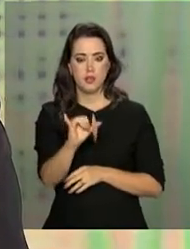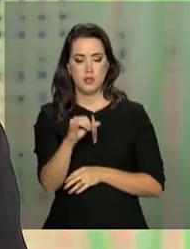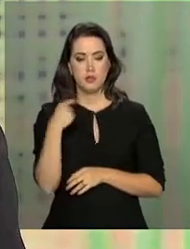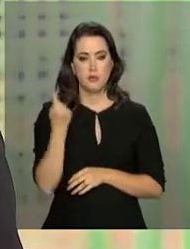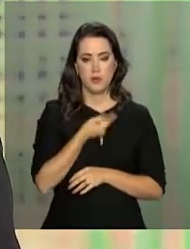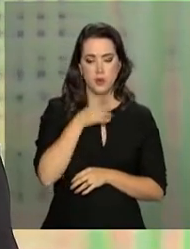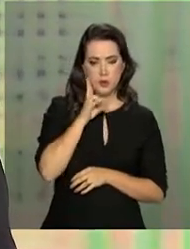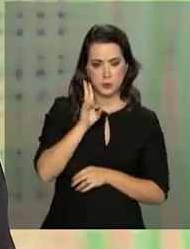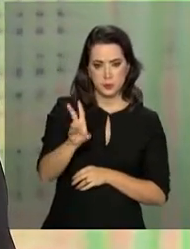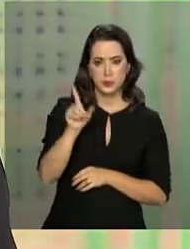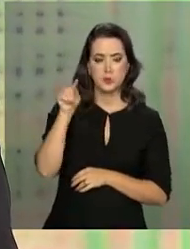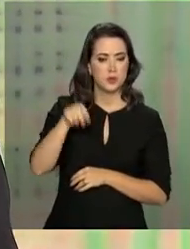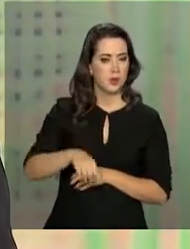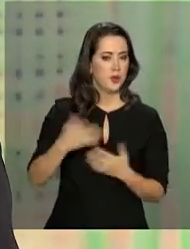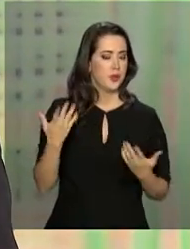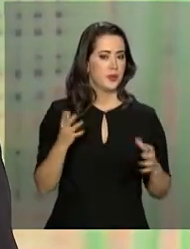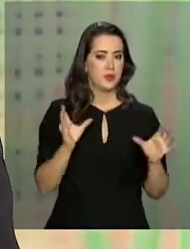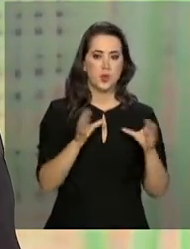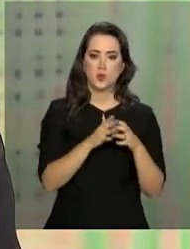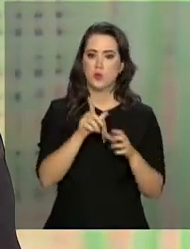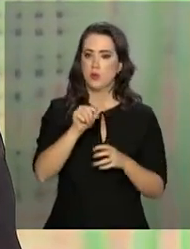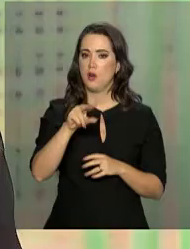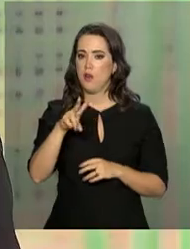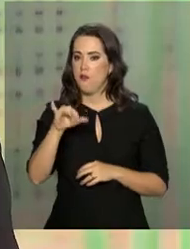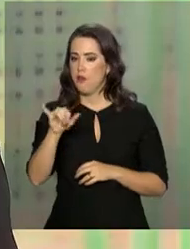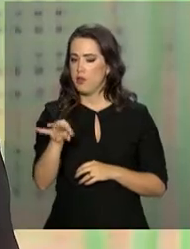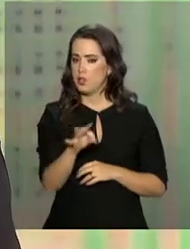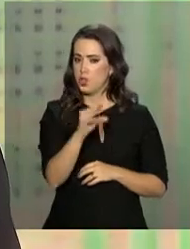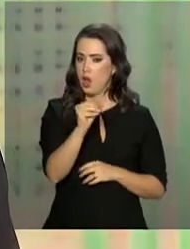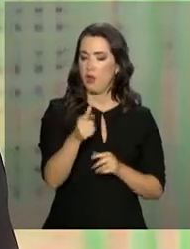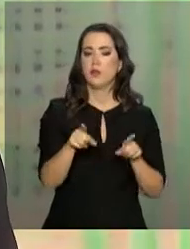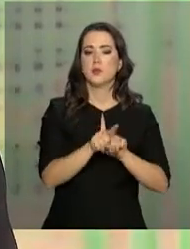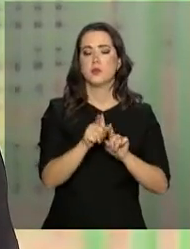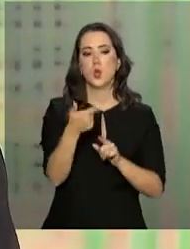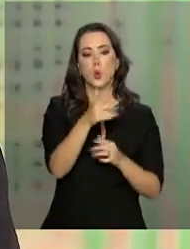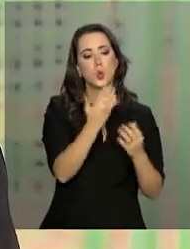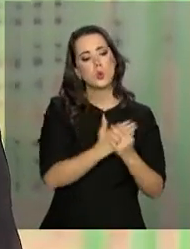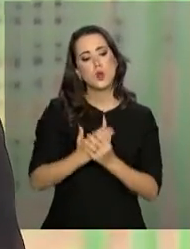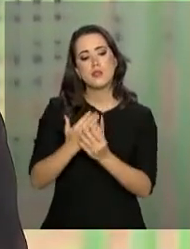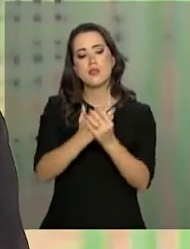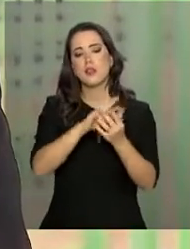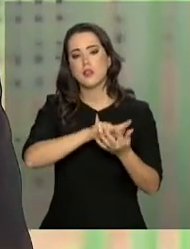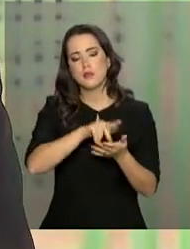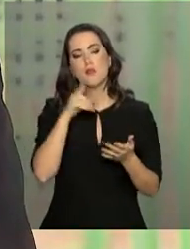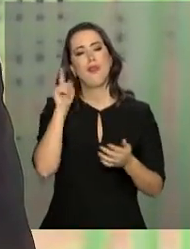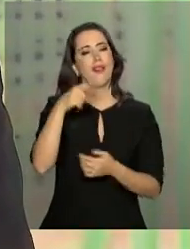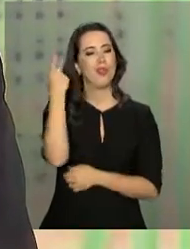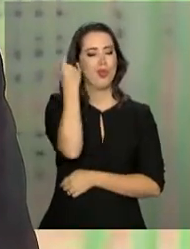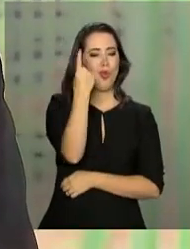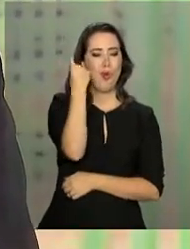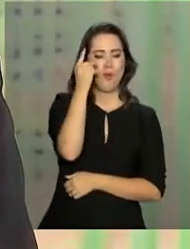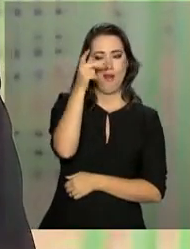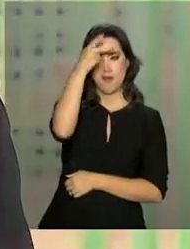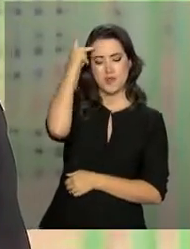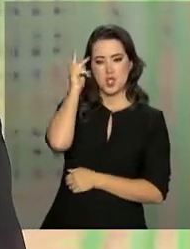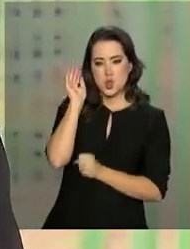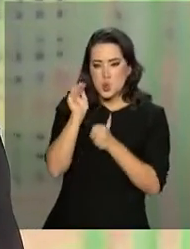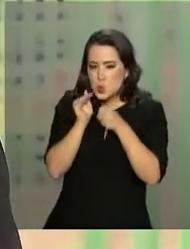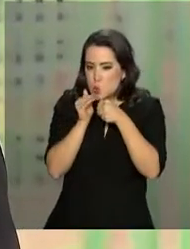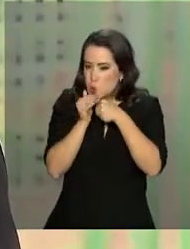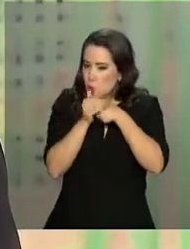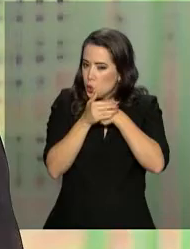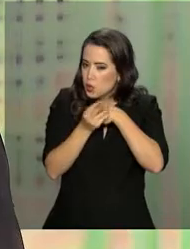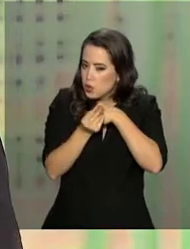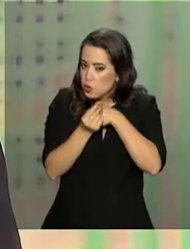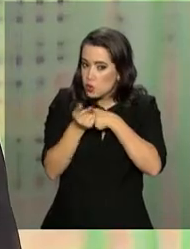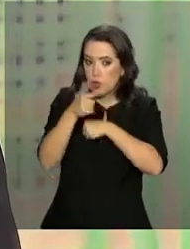vimos não só na operação lama jato mas em outros casos qu como é comum a lavagem de dinheiro